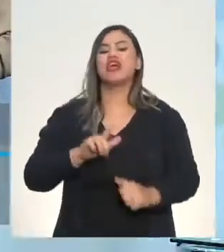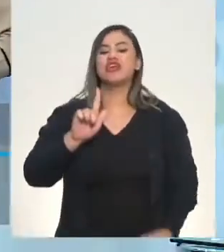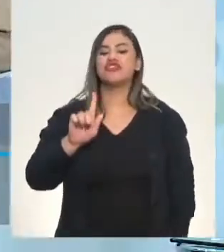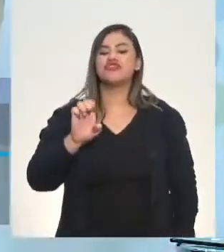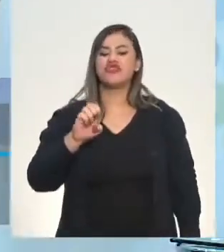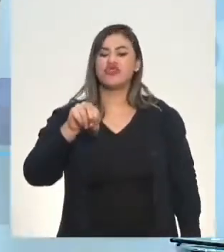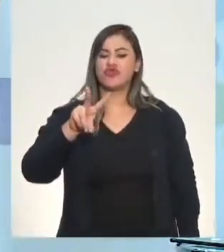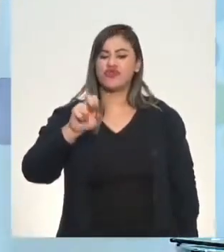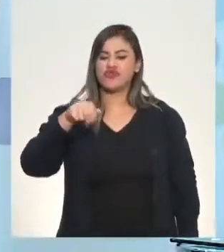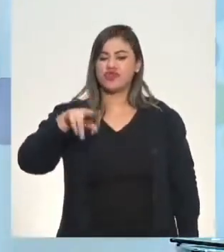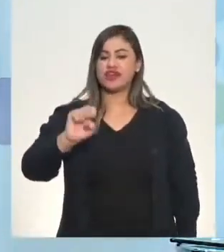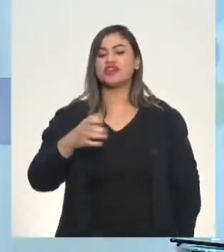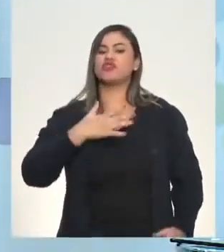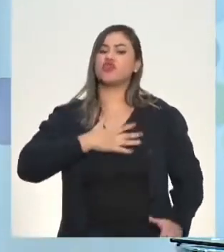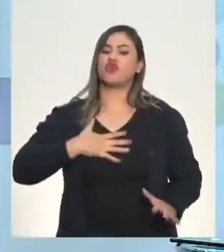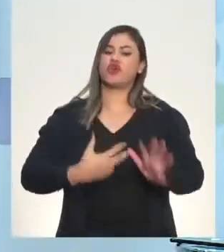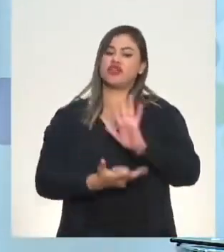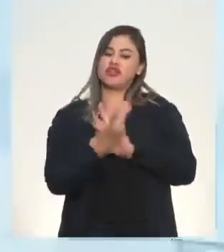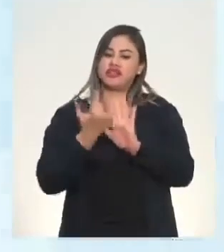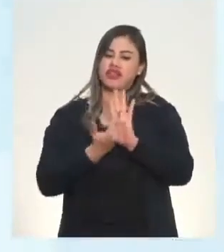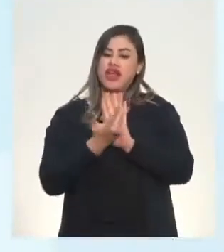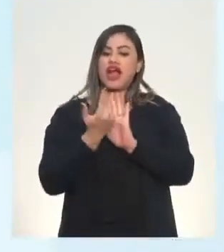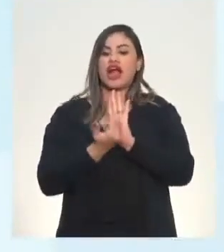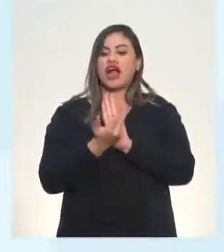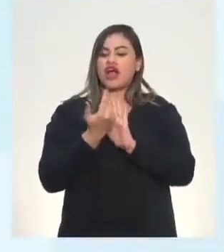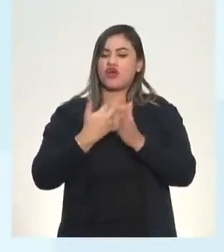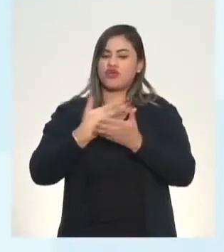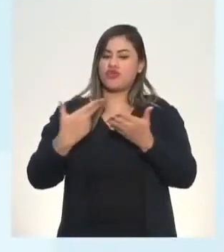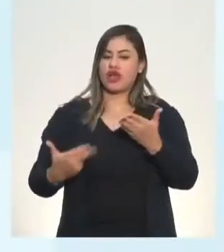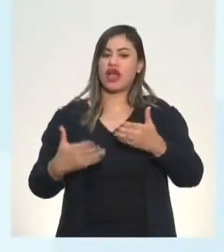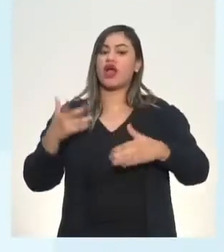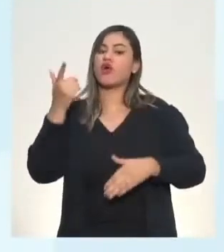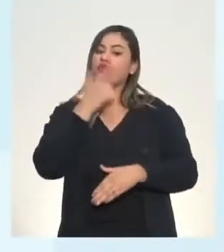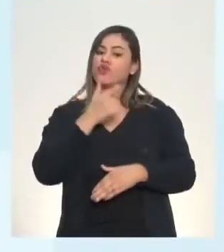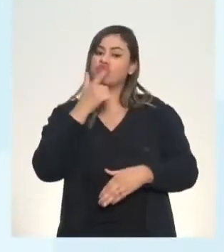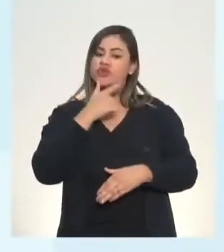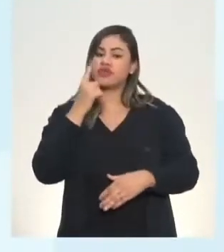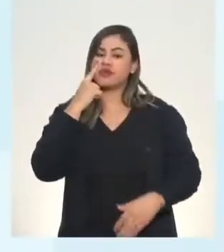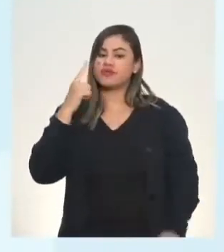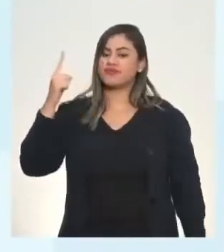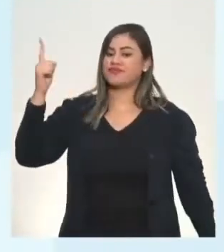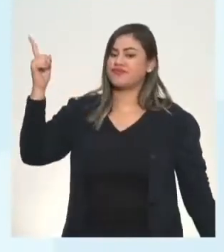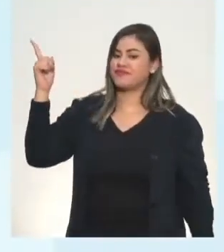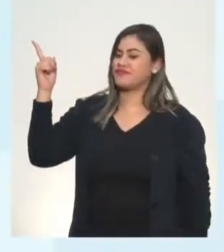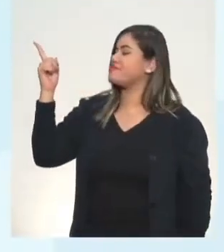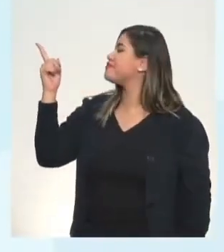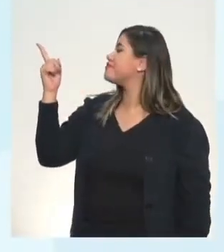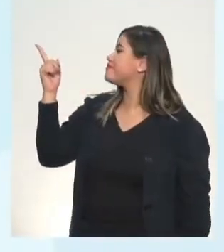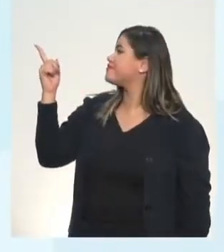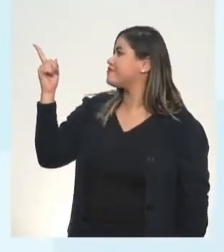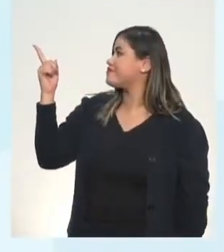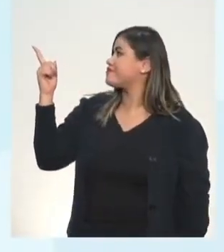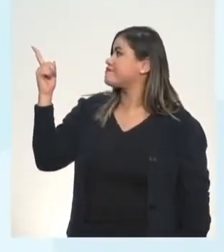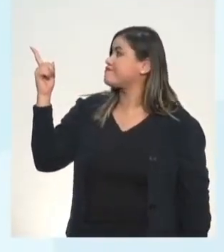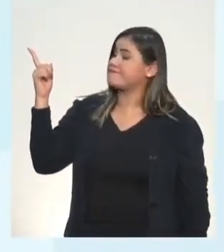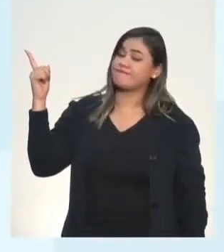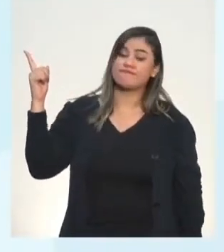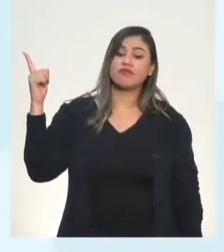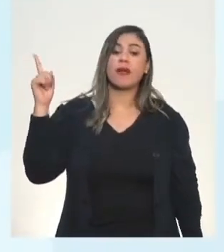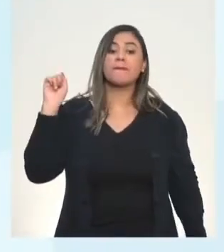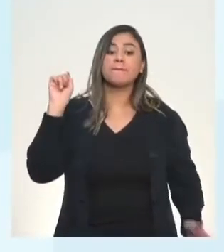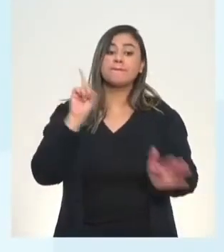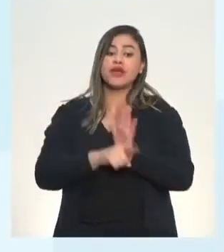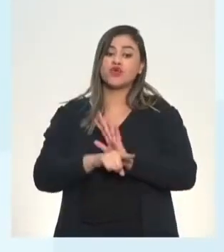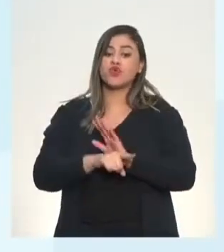descrição é a mesma, gosta muito de desenhar usando formas geométricas e ele construiu a seguinte sequência de figuras, como a gente já descreveu anteriormente. Aí vem a